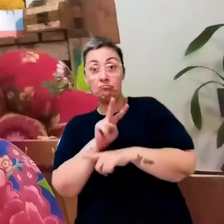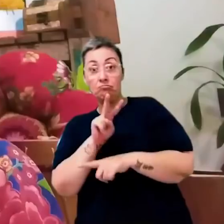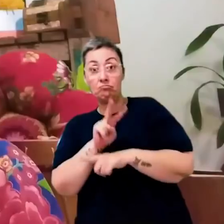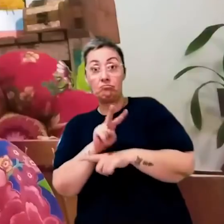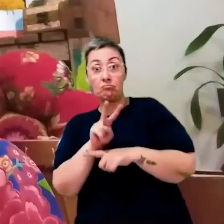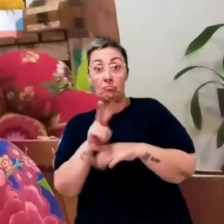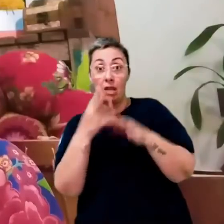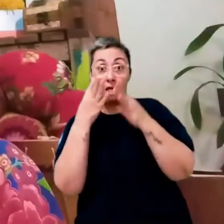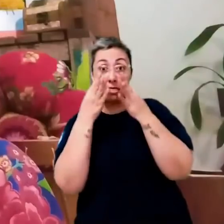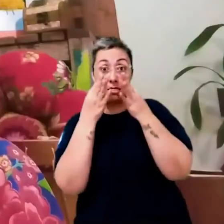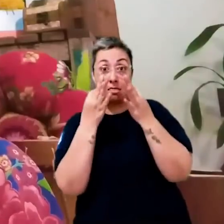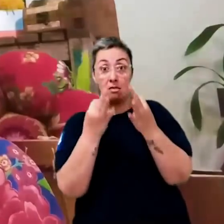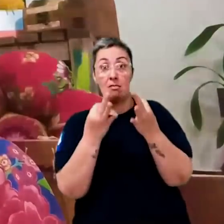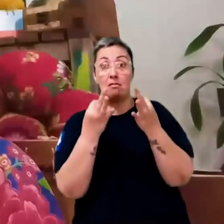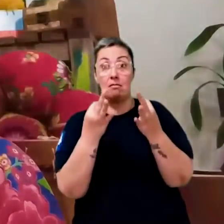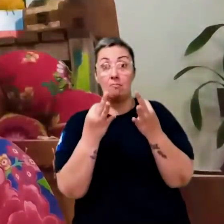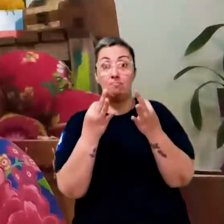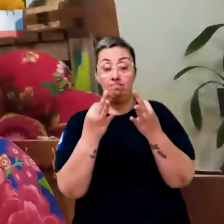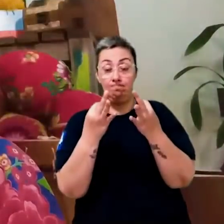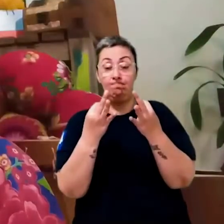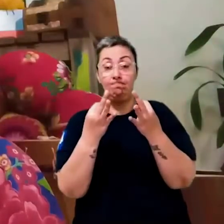olhar atento.